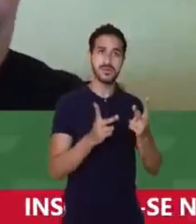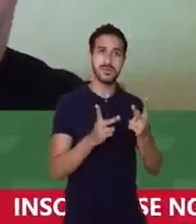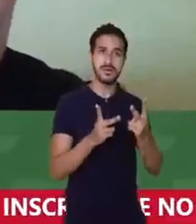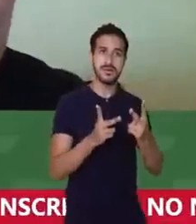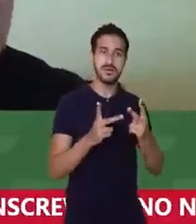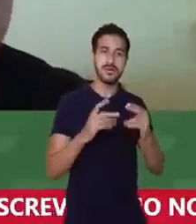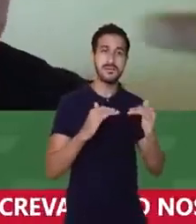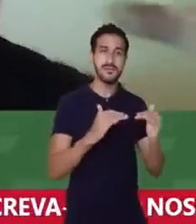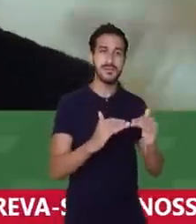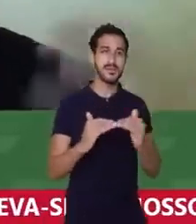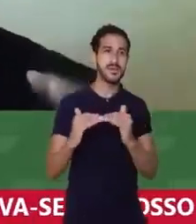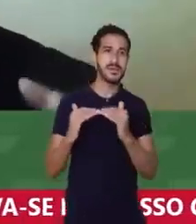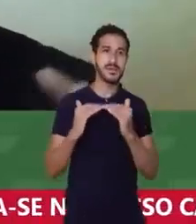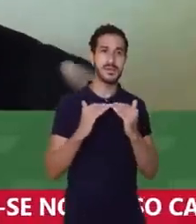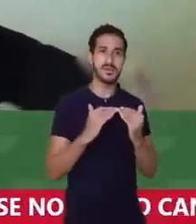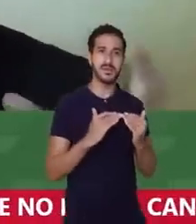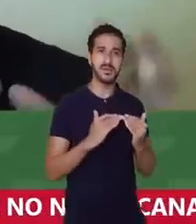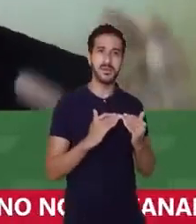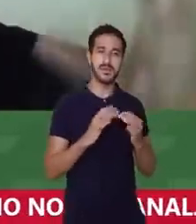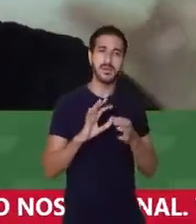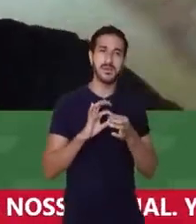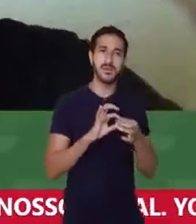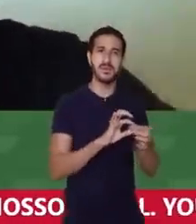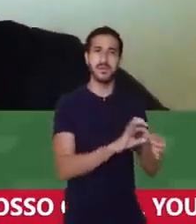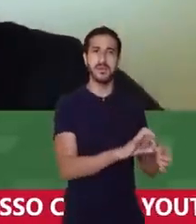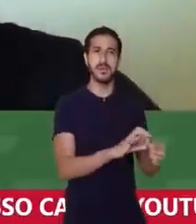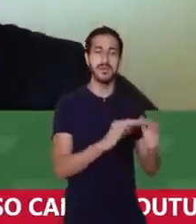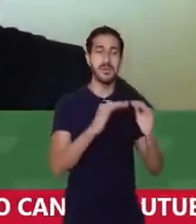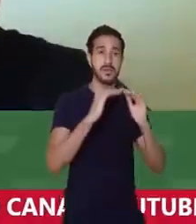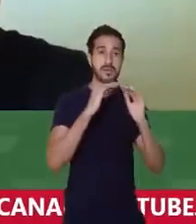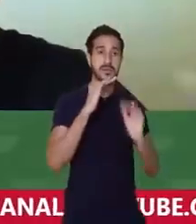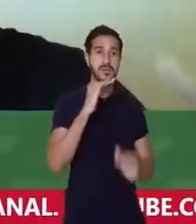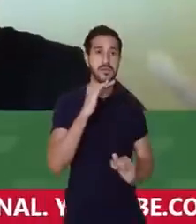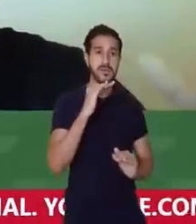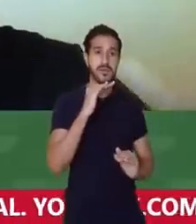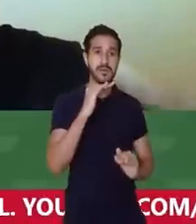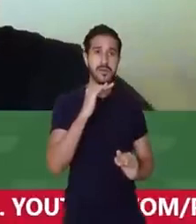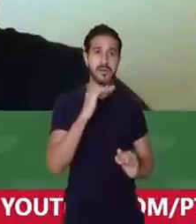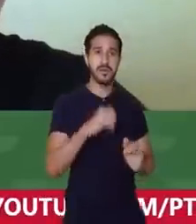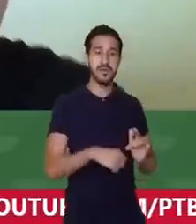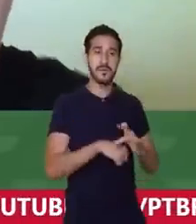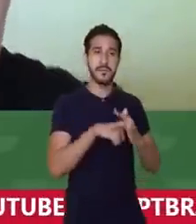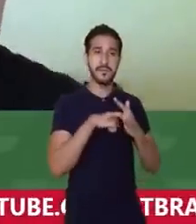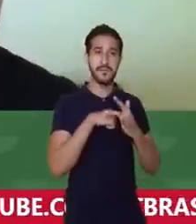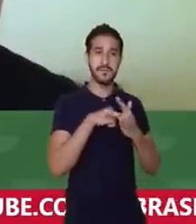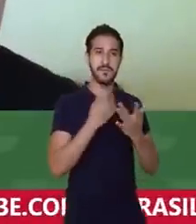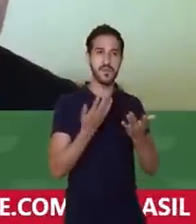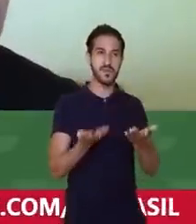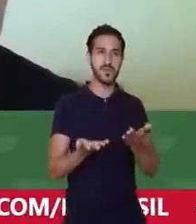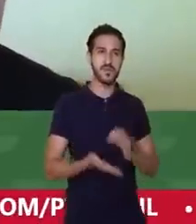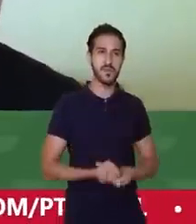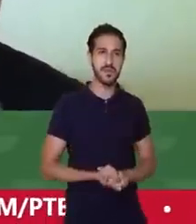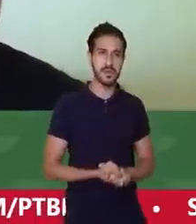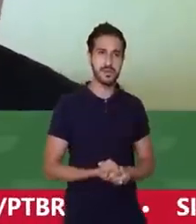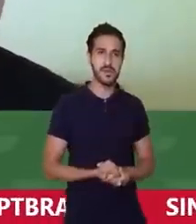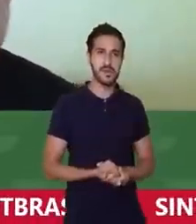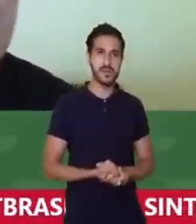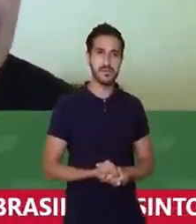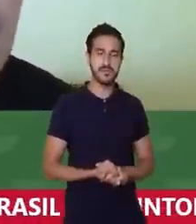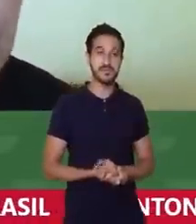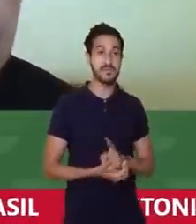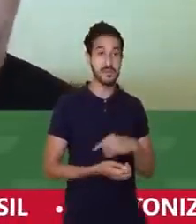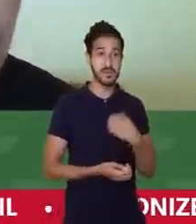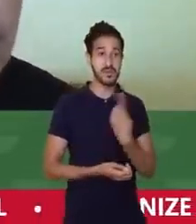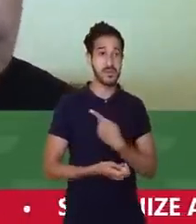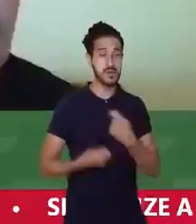esse nível, com essa situação de desigualdade abismal. Né?